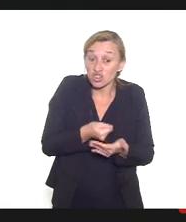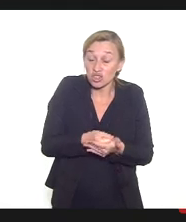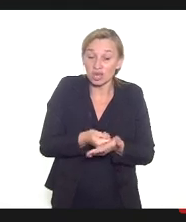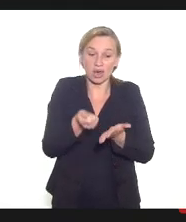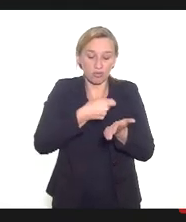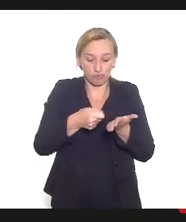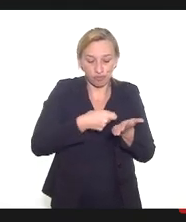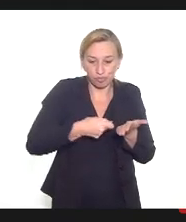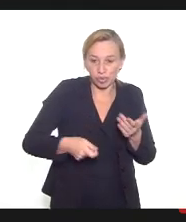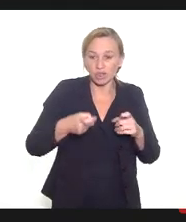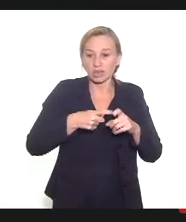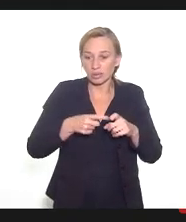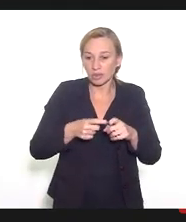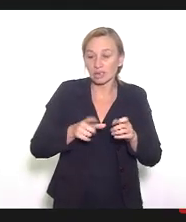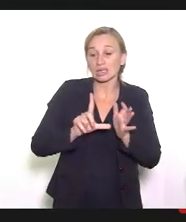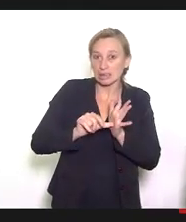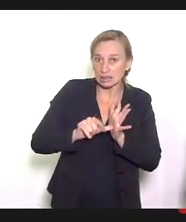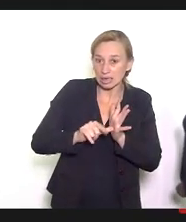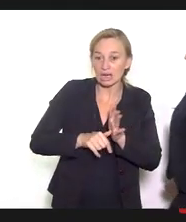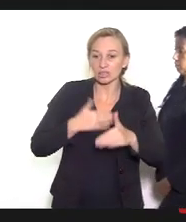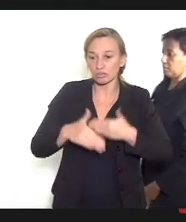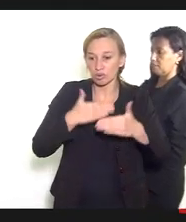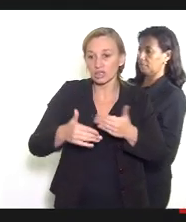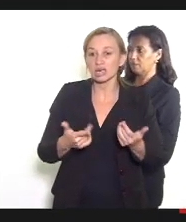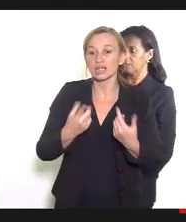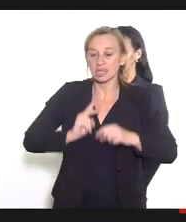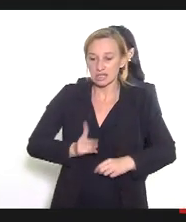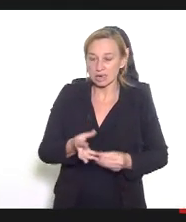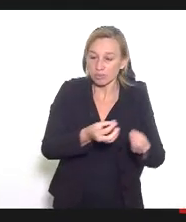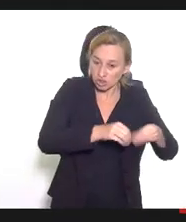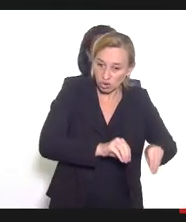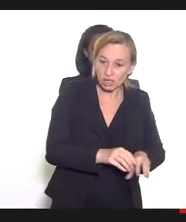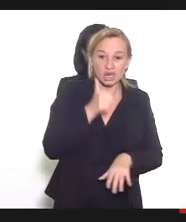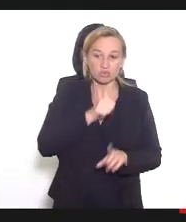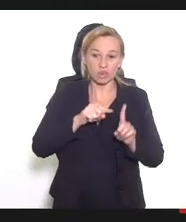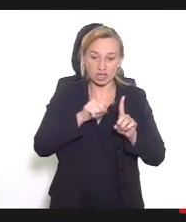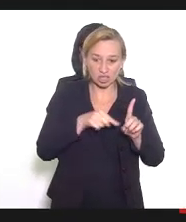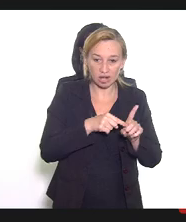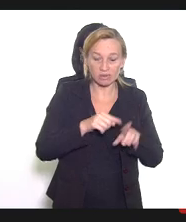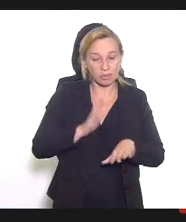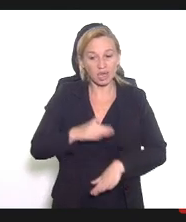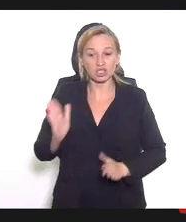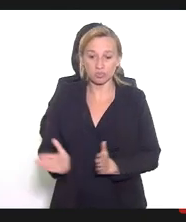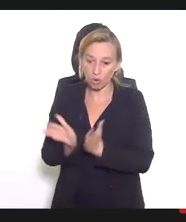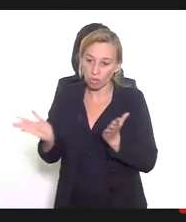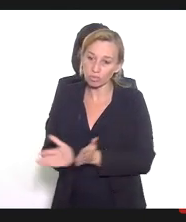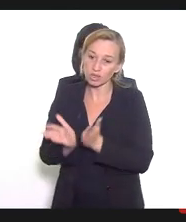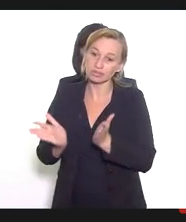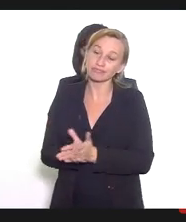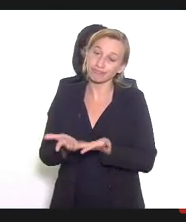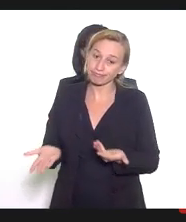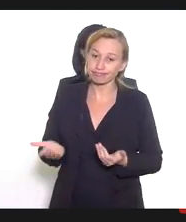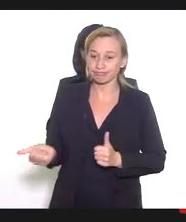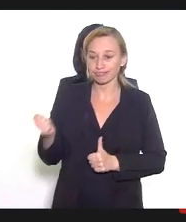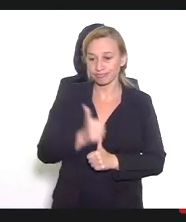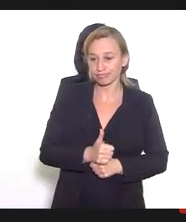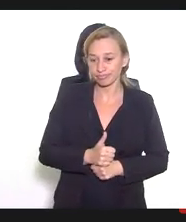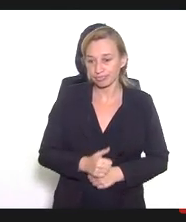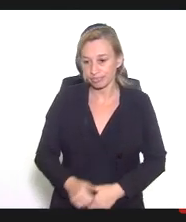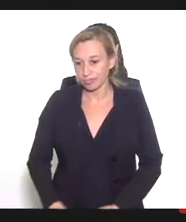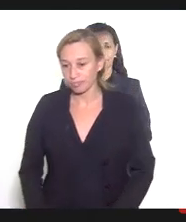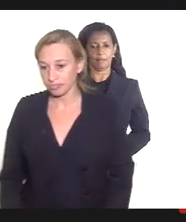prescrição atrás o processo sempre vai afetar diretamente a gestantes mais pobres que vão peregrinar para